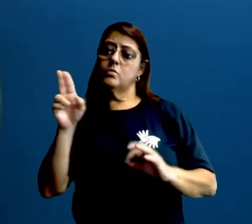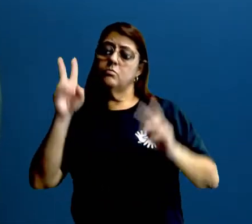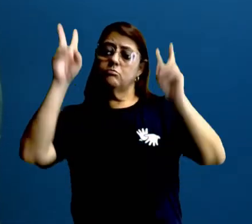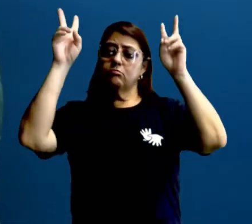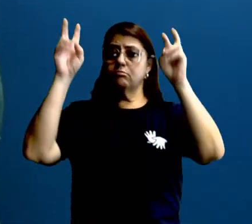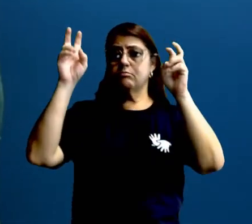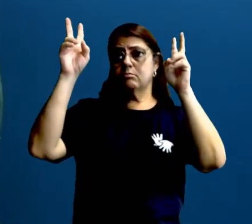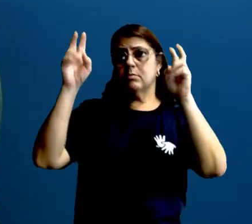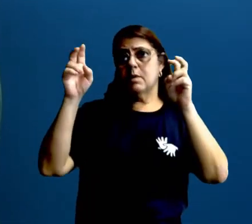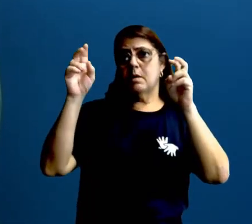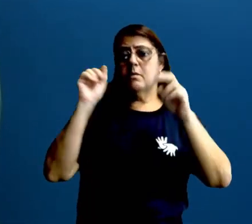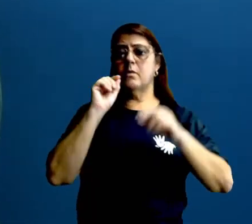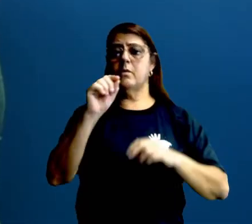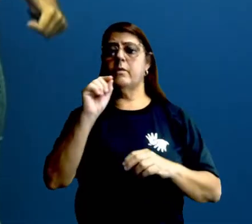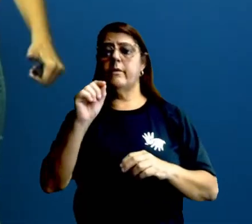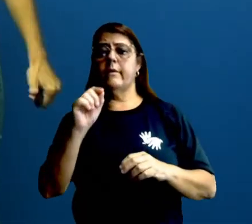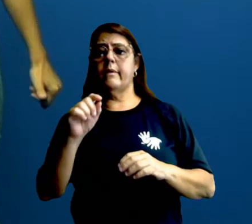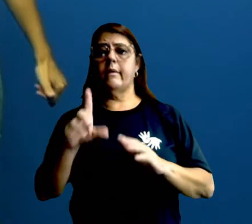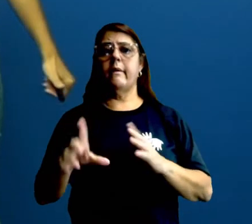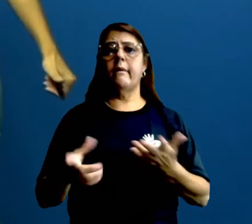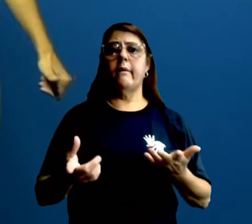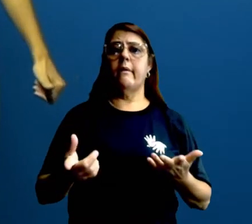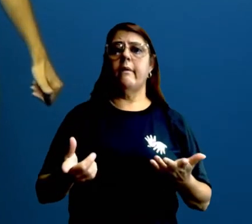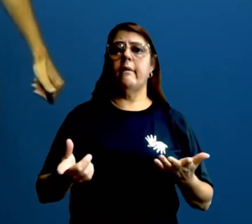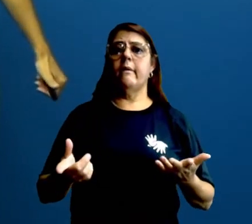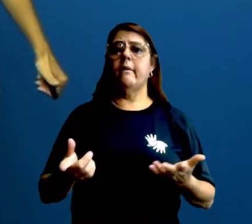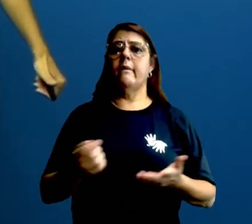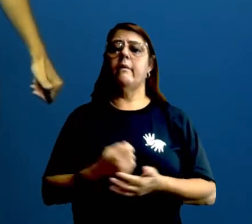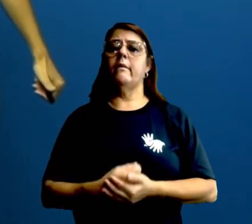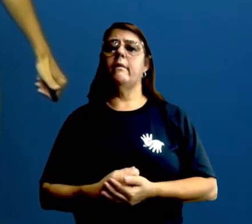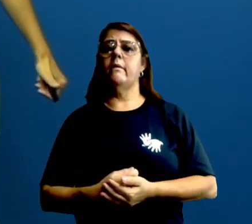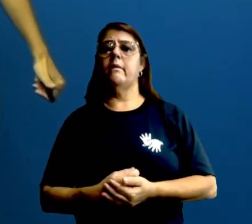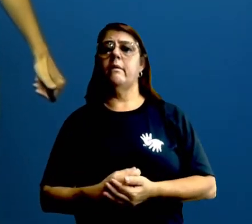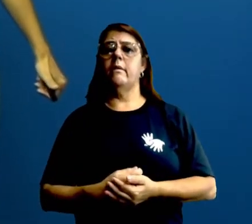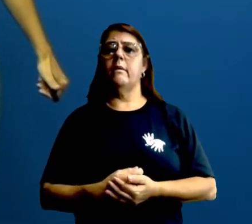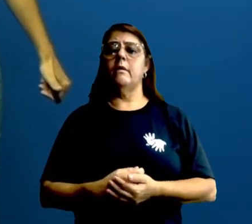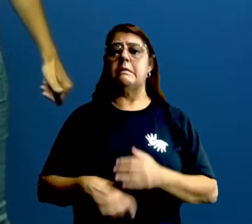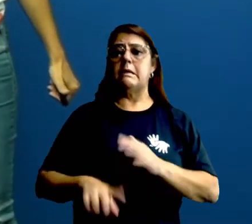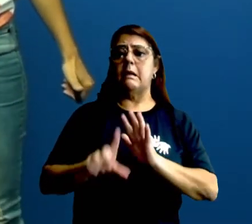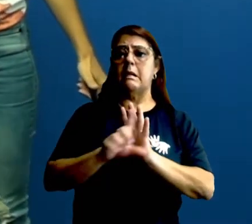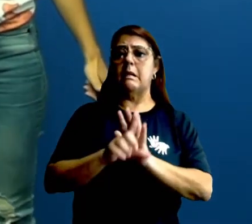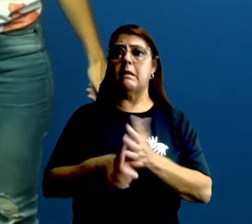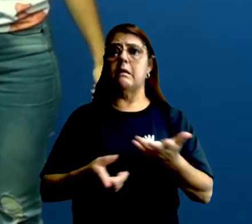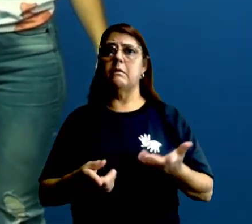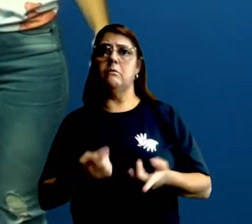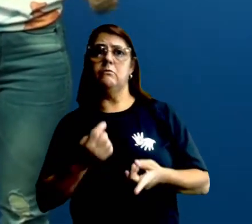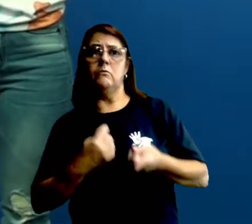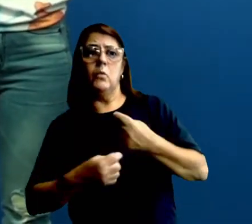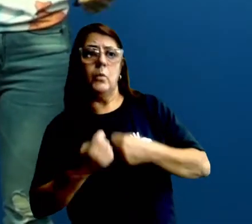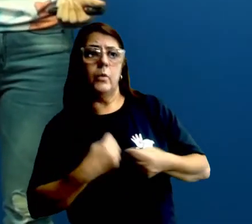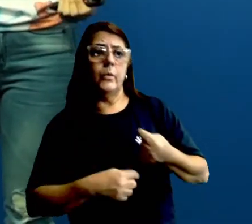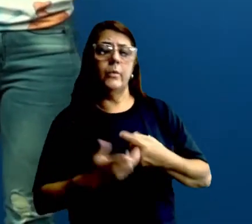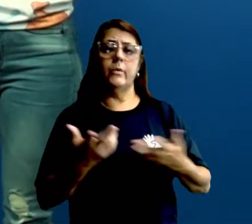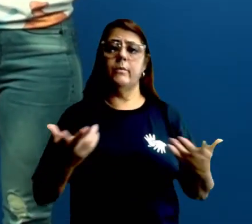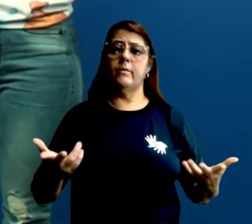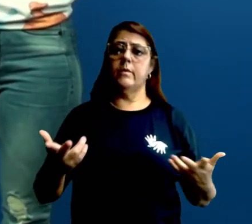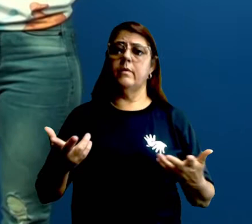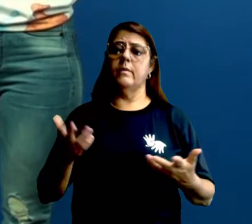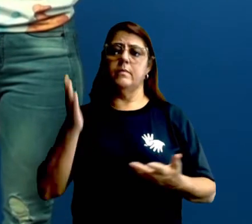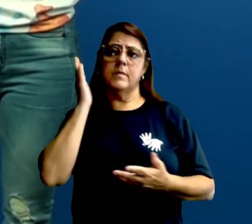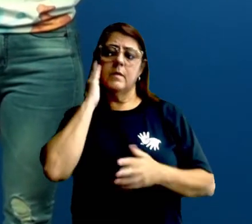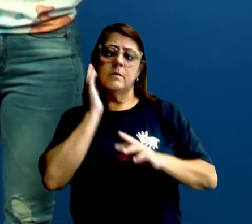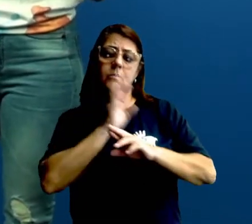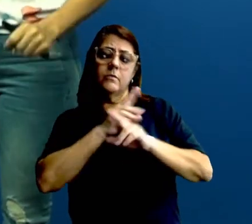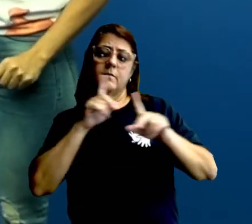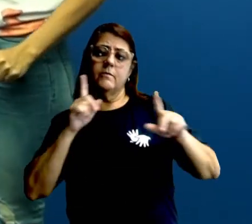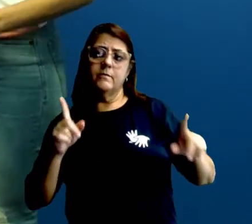patrimônio, lá quando a gente vai discutir o que é direito, o que é contabilidade, na contabilidade, no direito e na economia. Entenderam